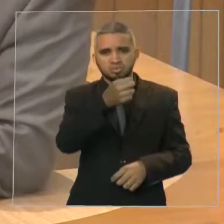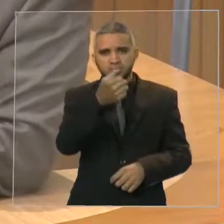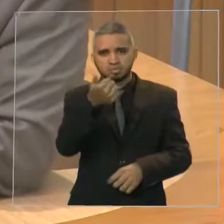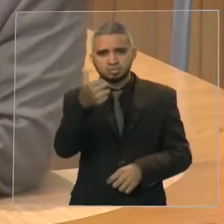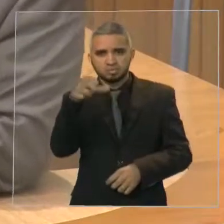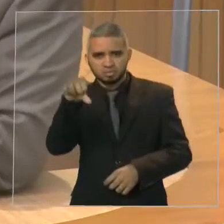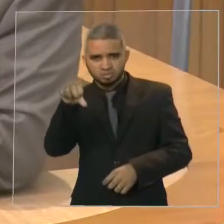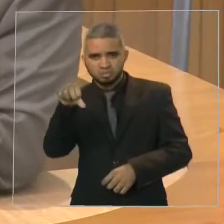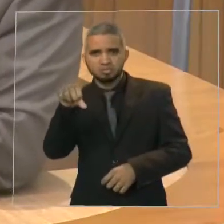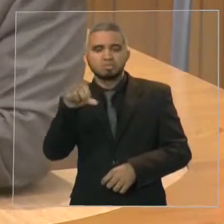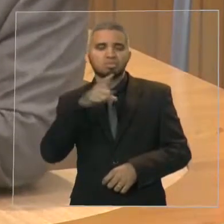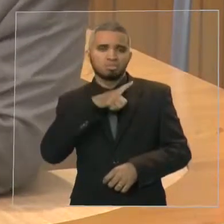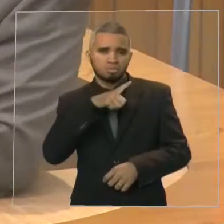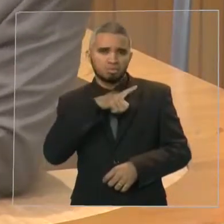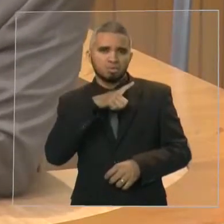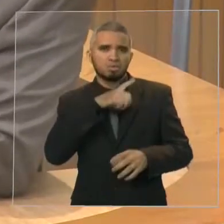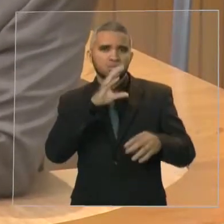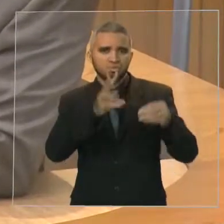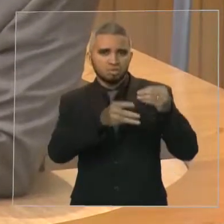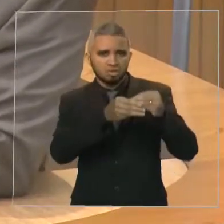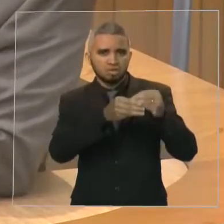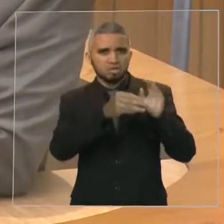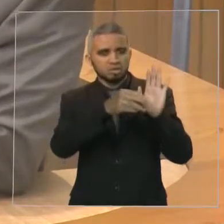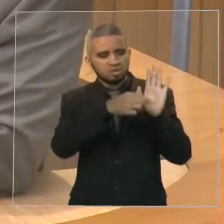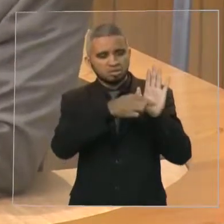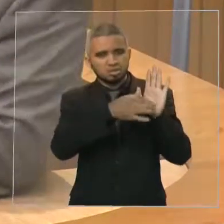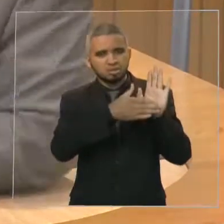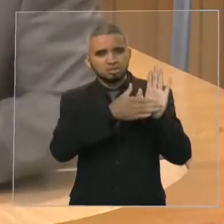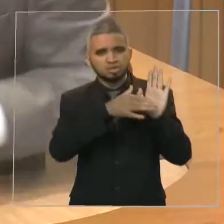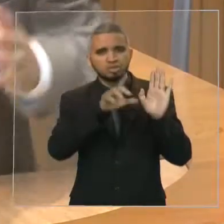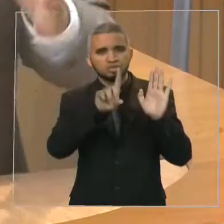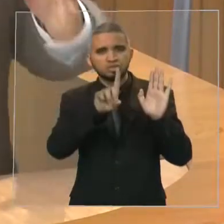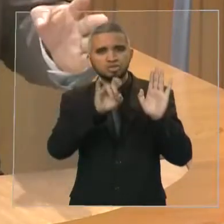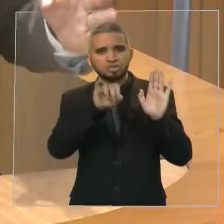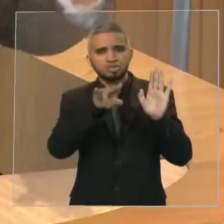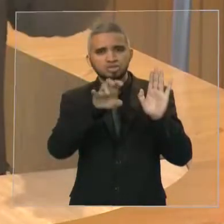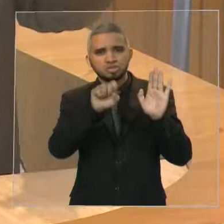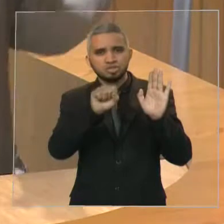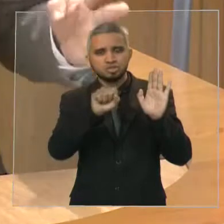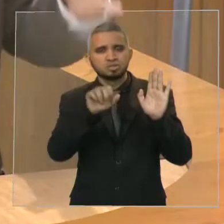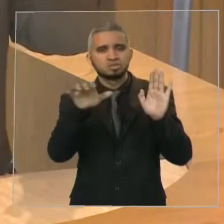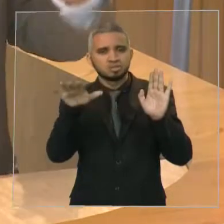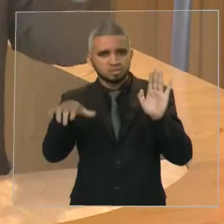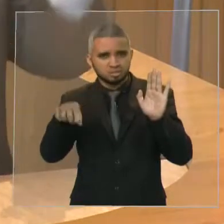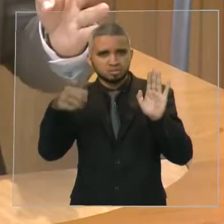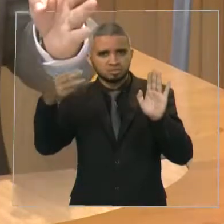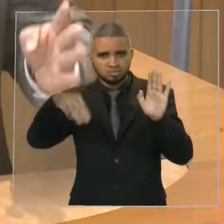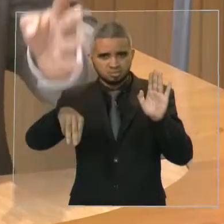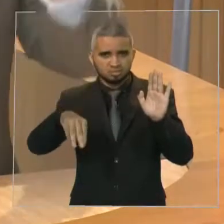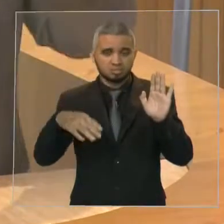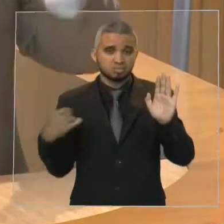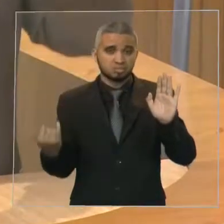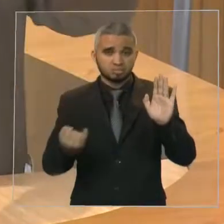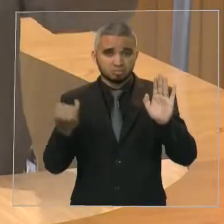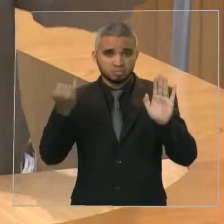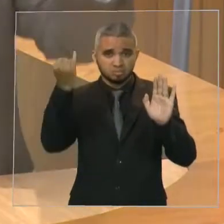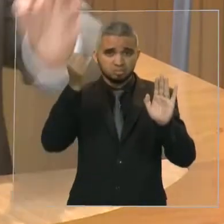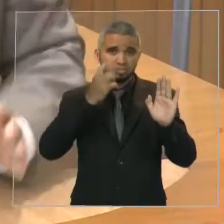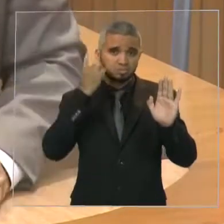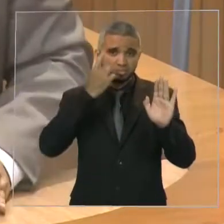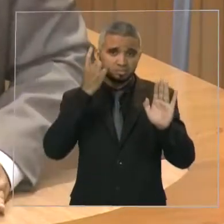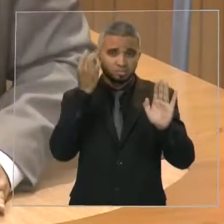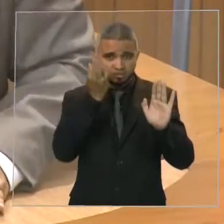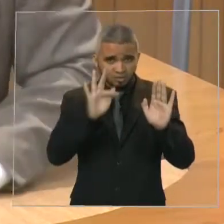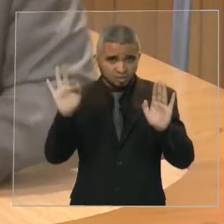de bancadas, a inclusão do dique da Baixada Maranhense. É importante que os deputados federais também tenham